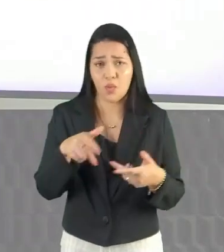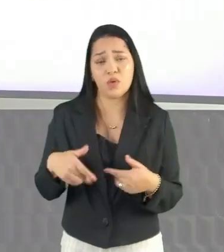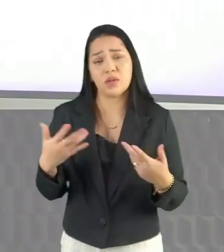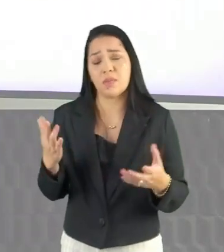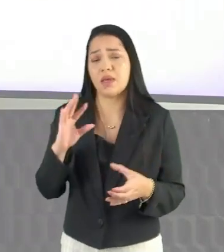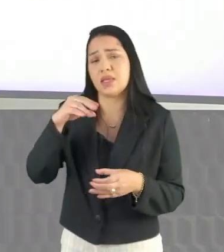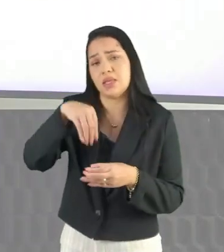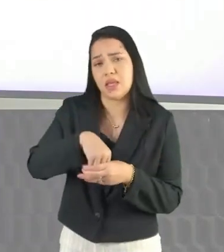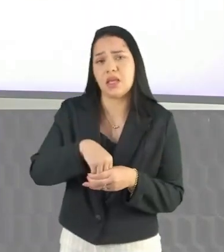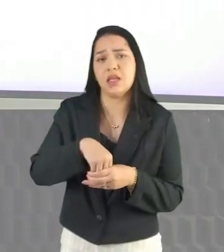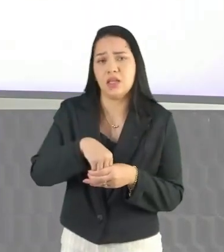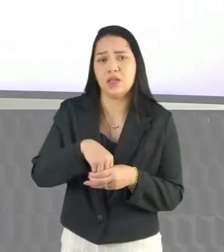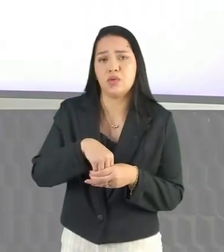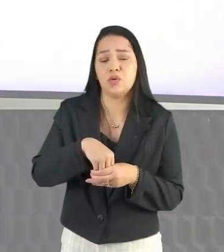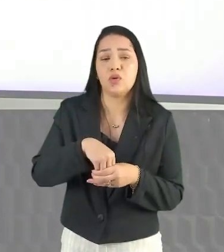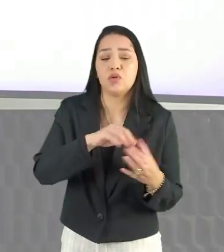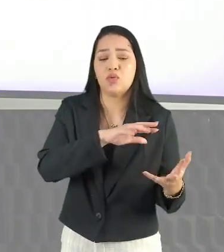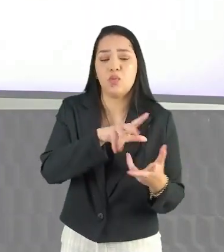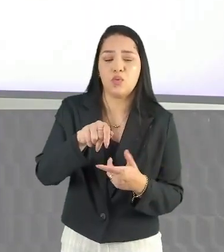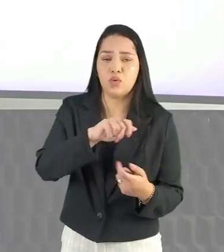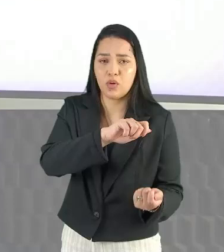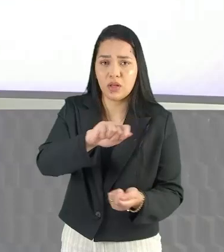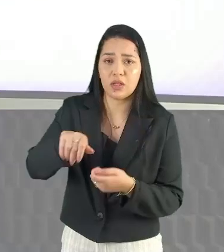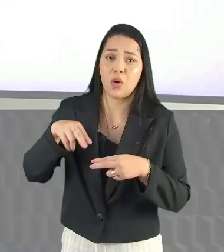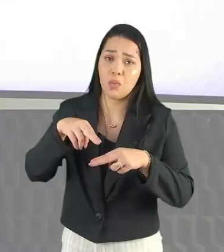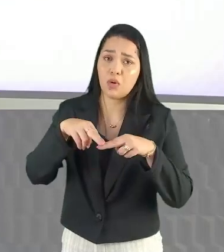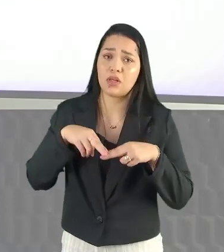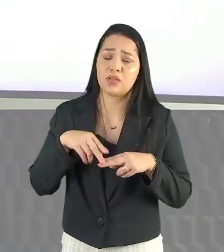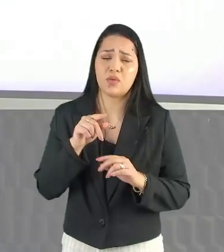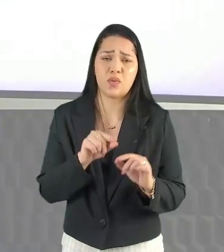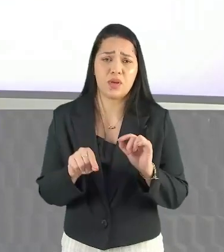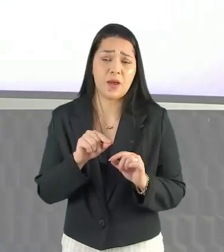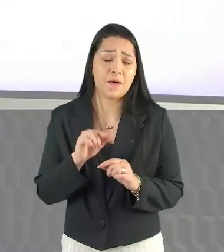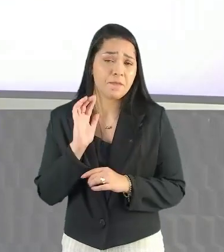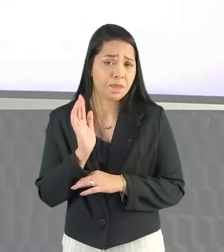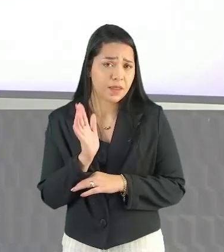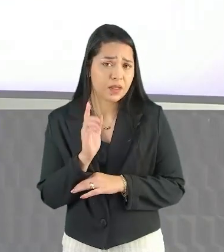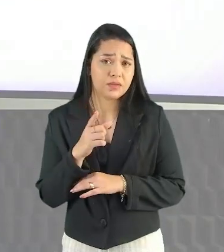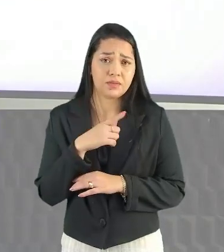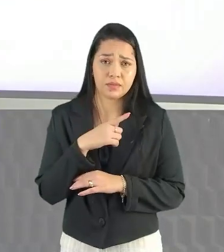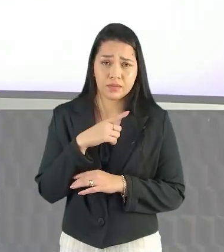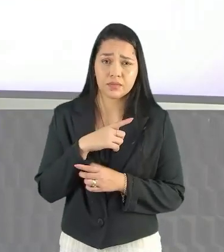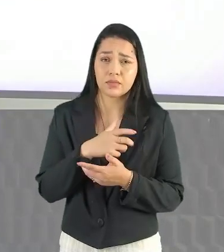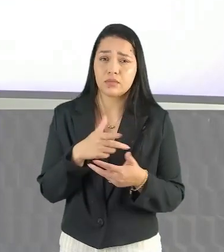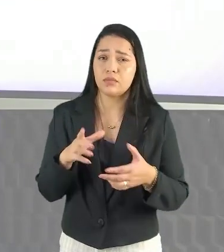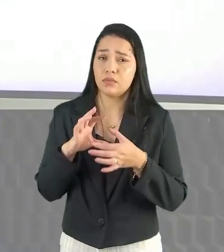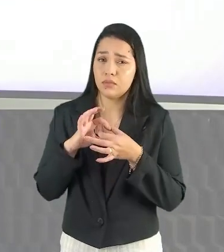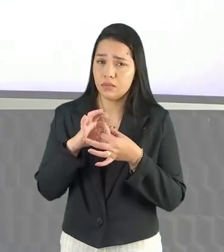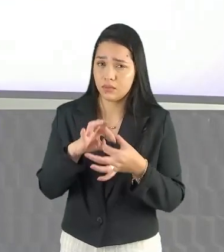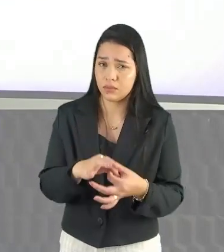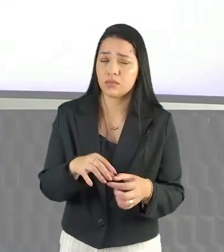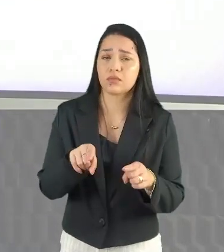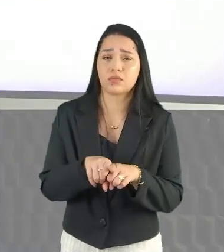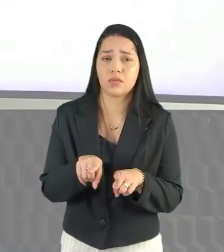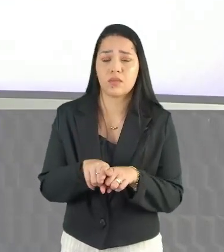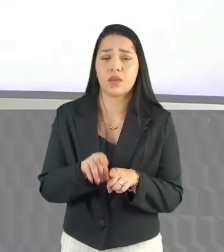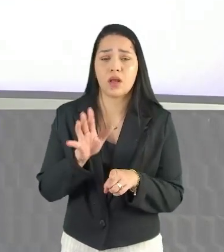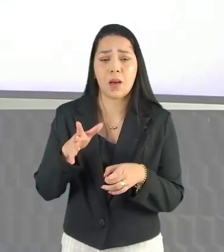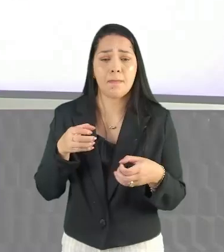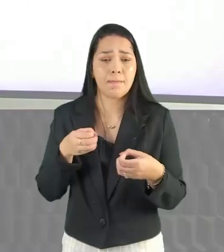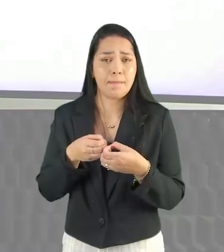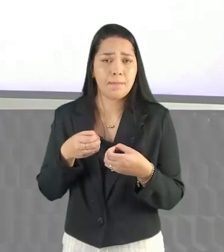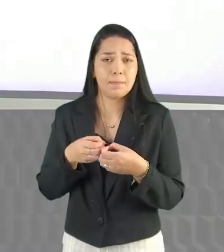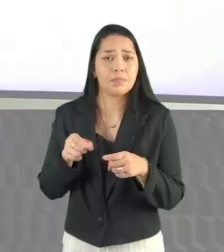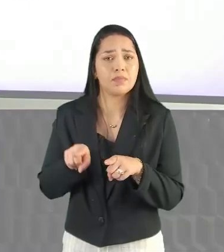isso dentro de uma questão de mundo globalizado. Beleza? Então, é uma questão que ela traz um contexto um pouco mais